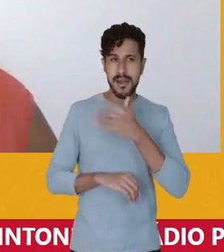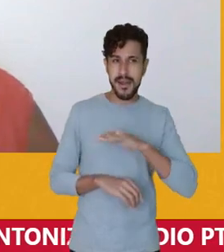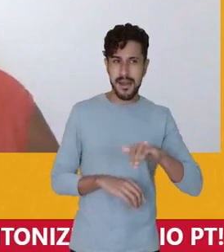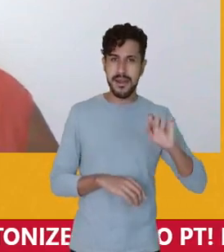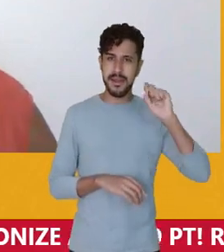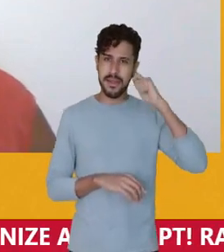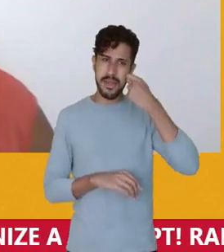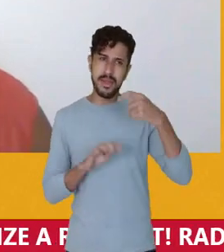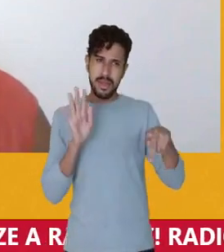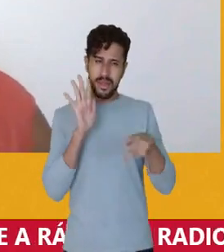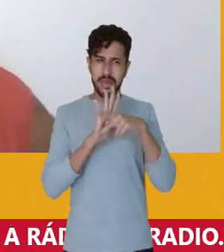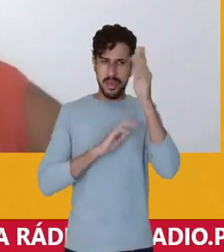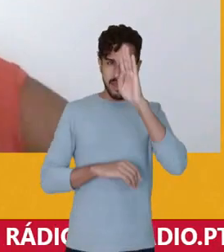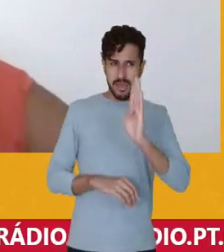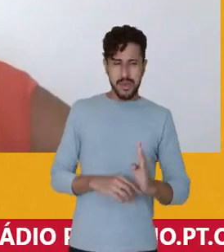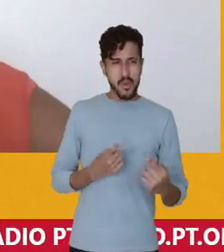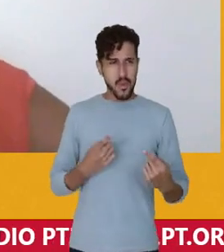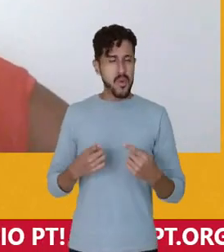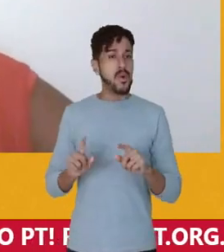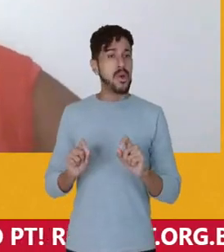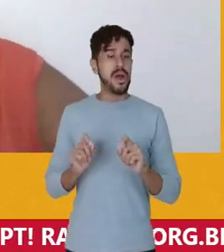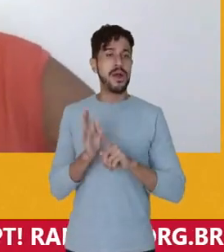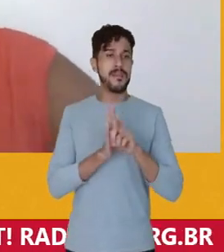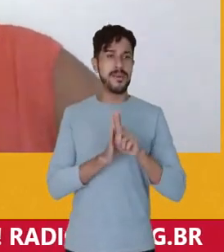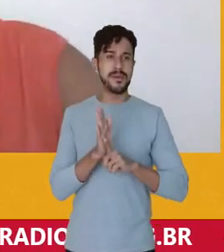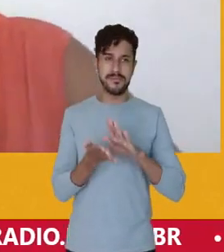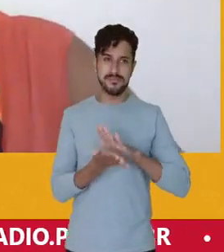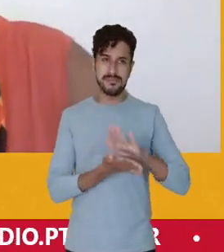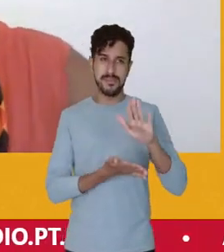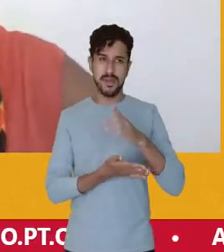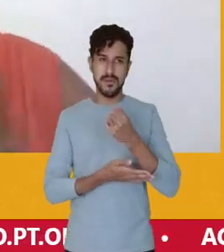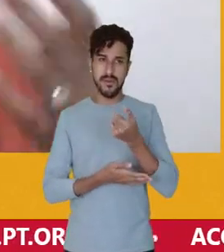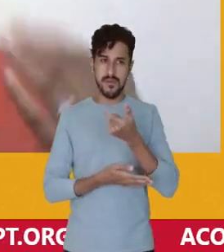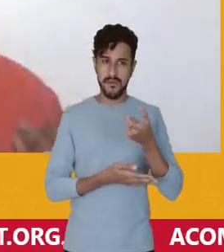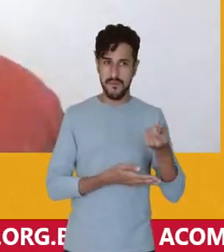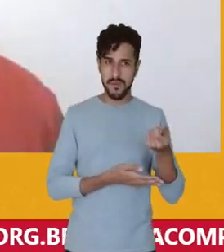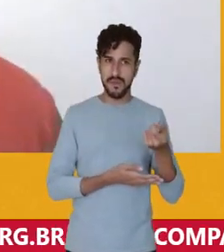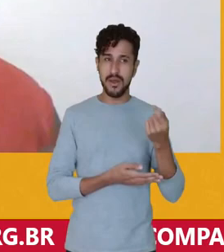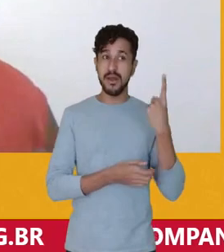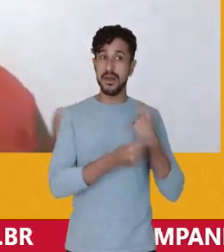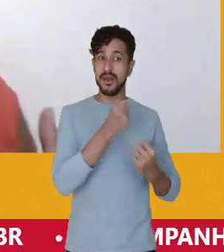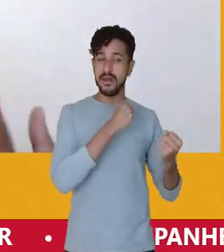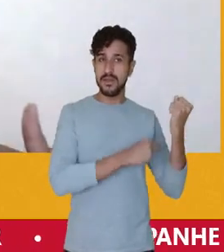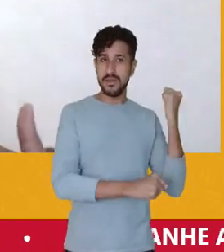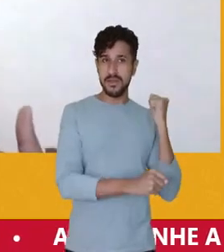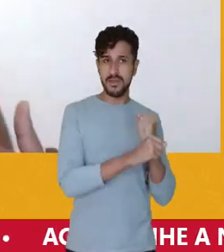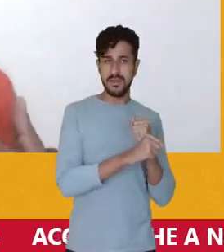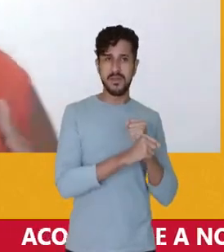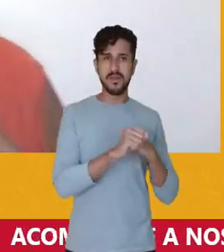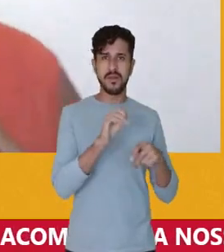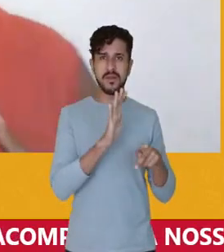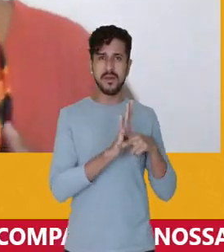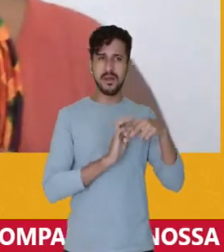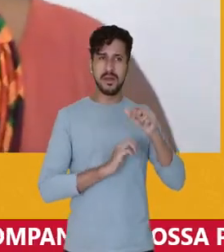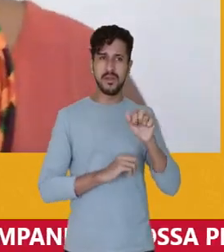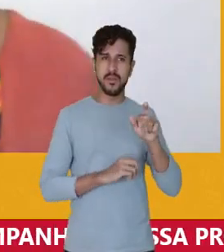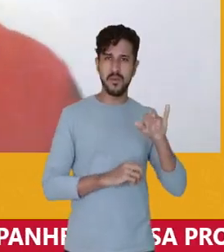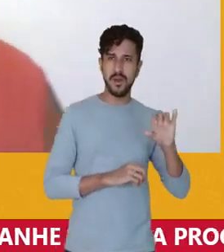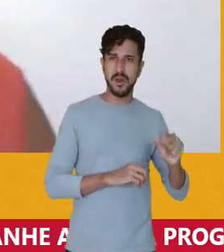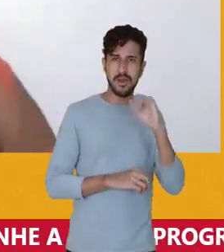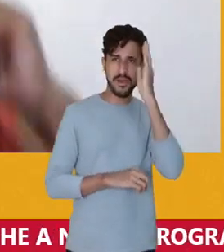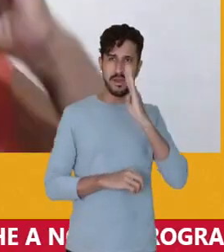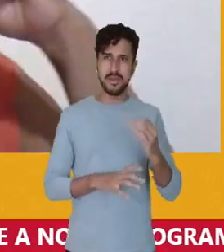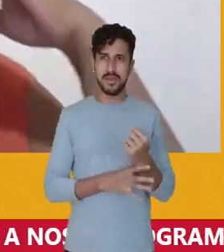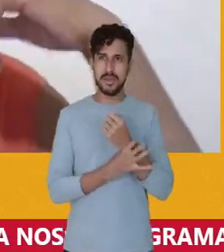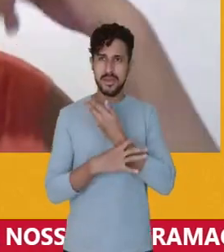negras pelo Estado brasileiro, é a pesquisa divulgada em 2020, ou seja, no ano passado, pelo Anuário Brasileiro de Segurança